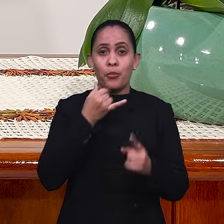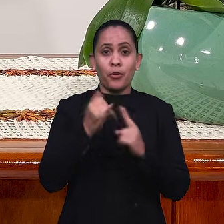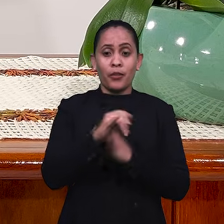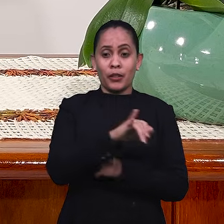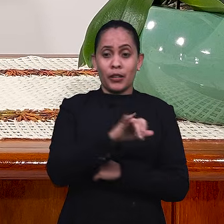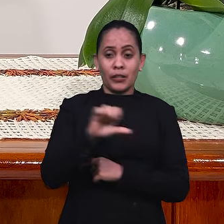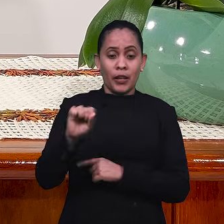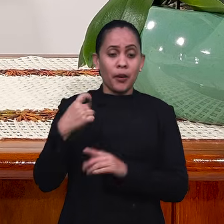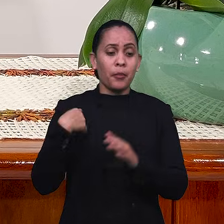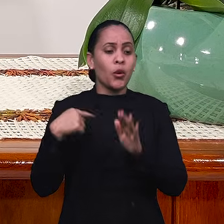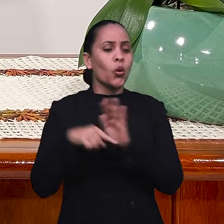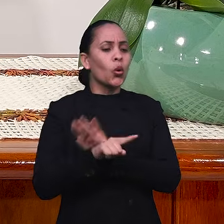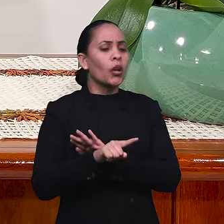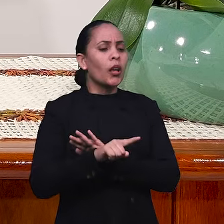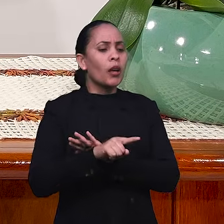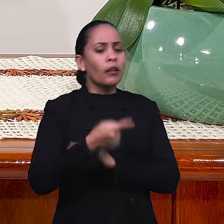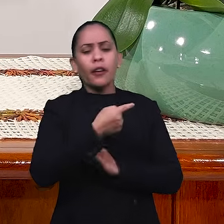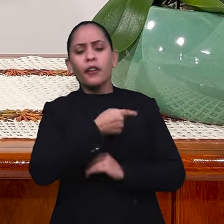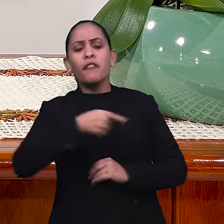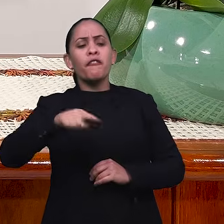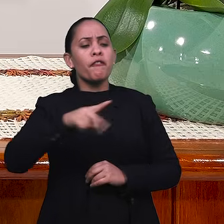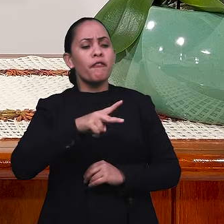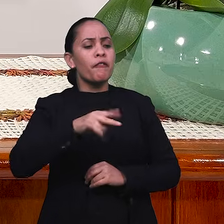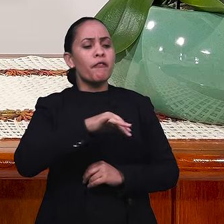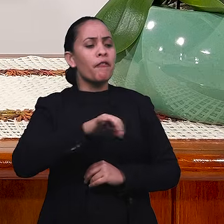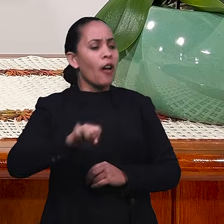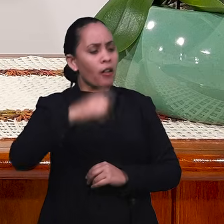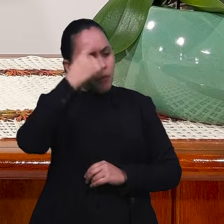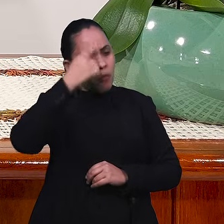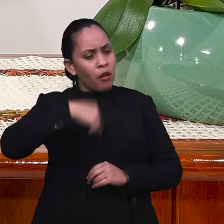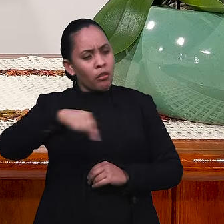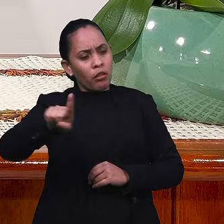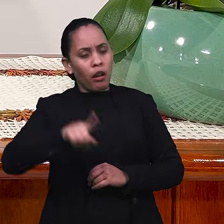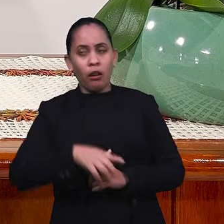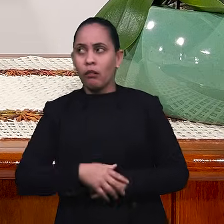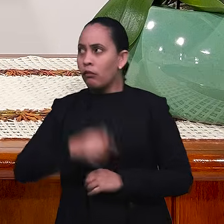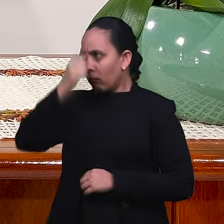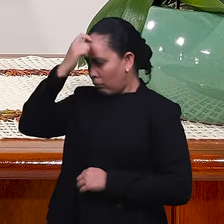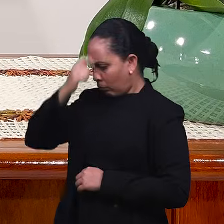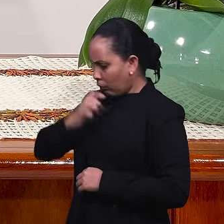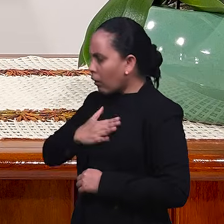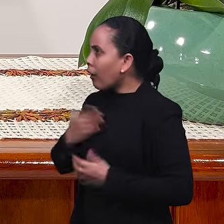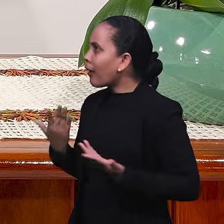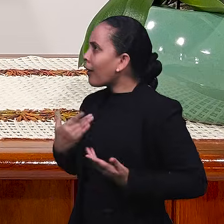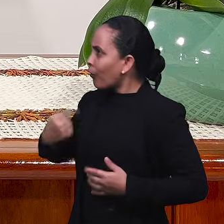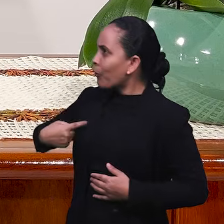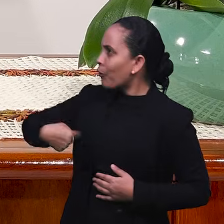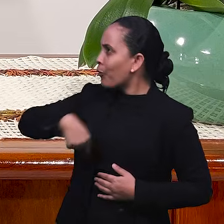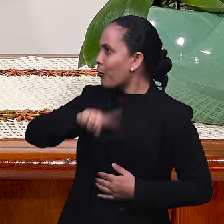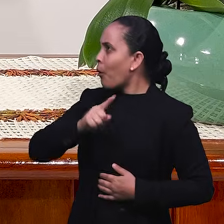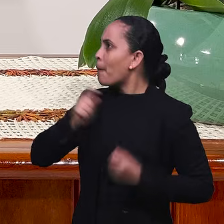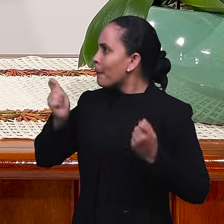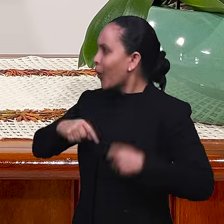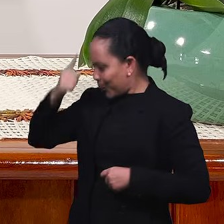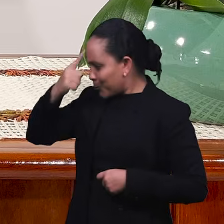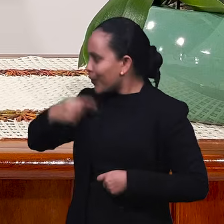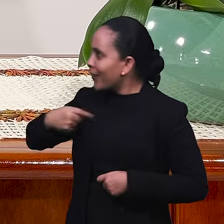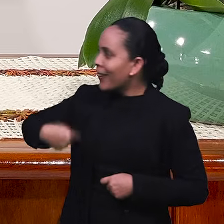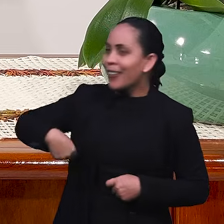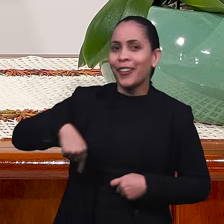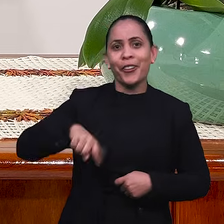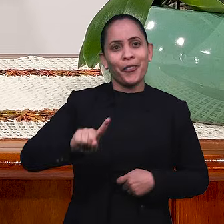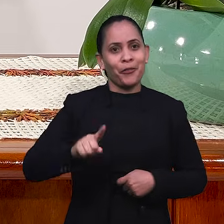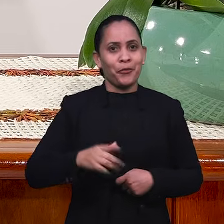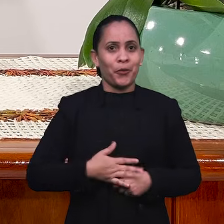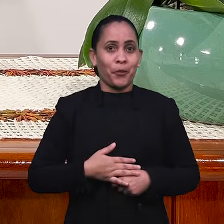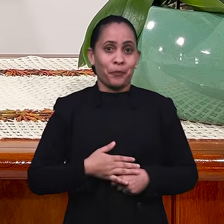quem irá por nós? A quem enviaremos? E ele diz, eis-me aqui, envia-me a mim, porque ele era um homem